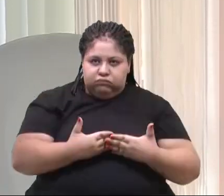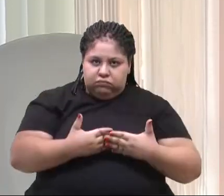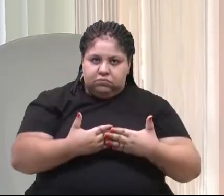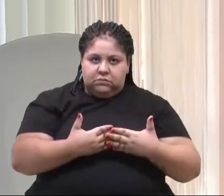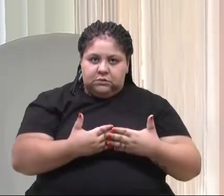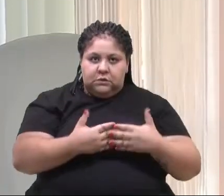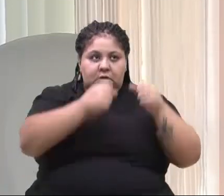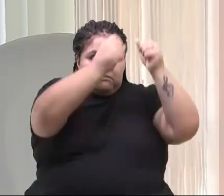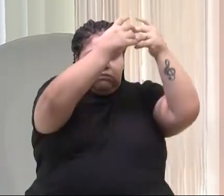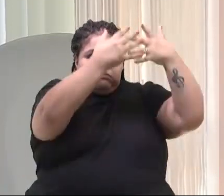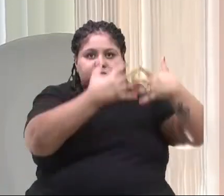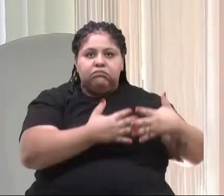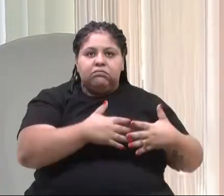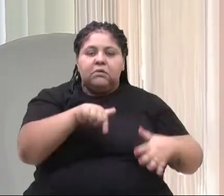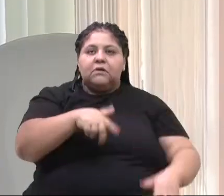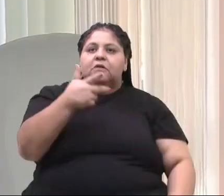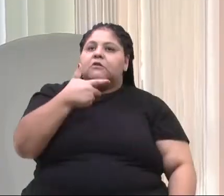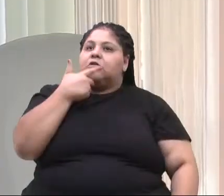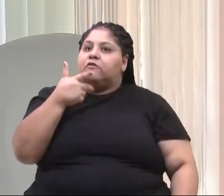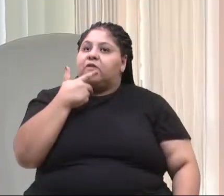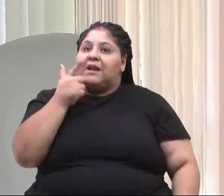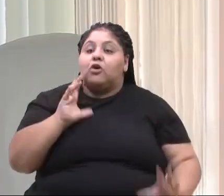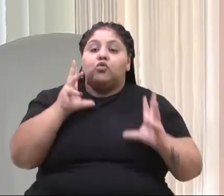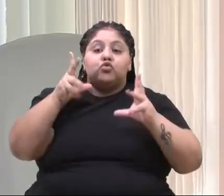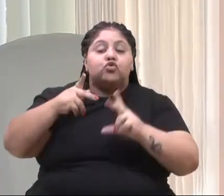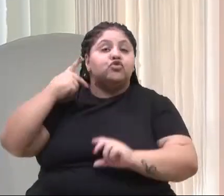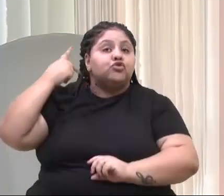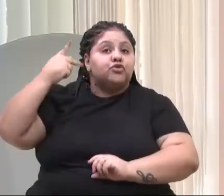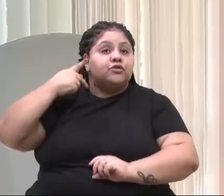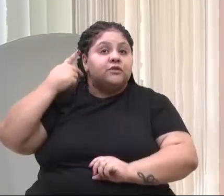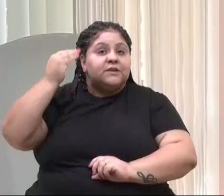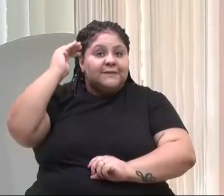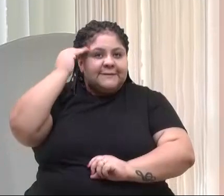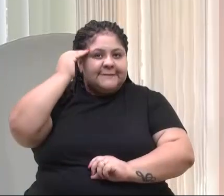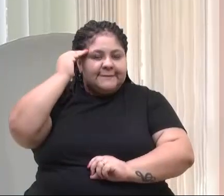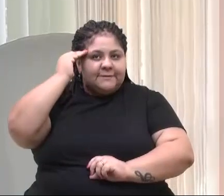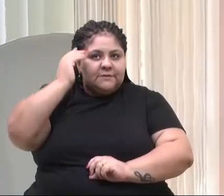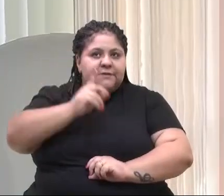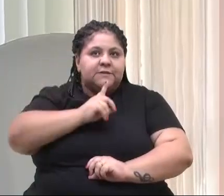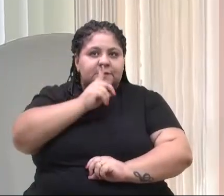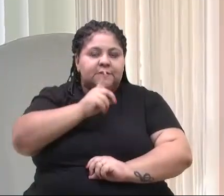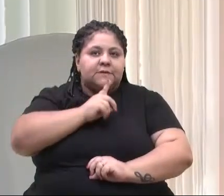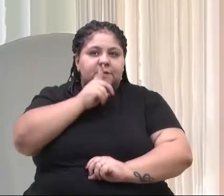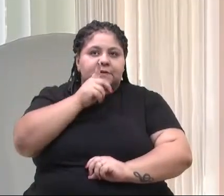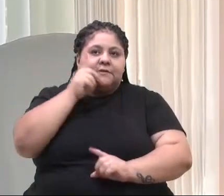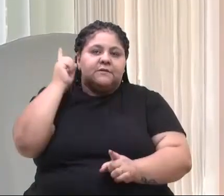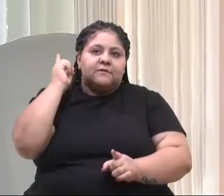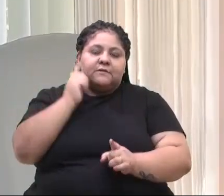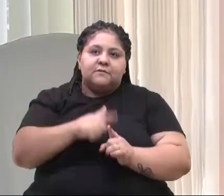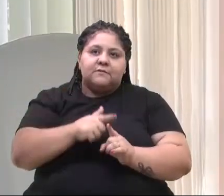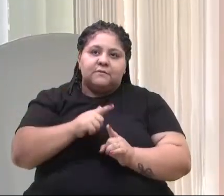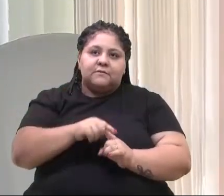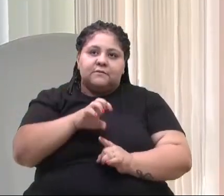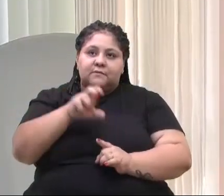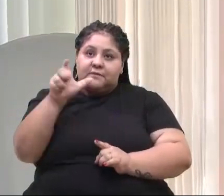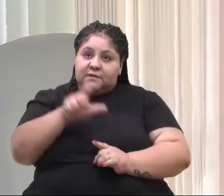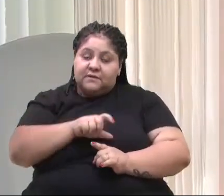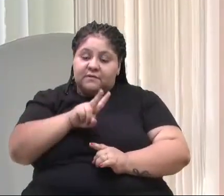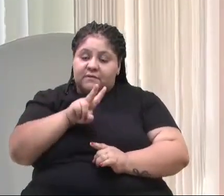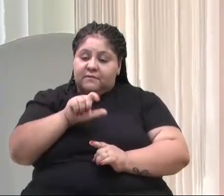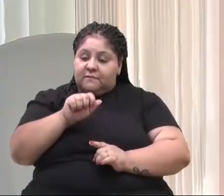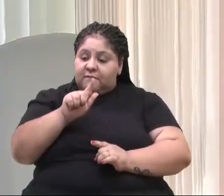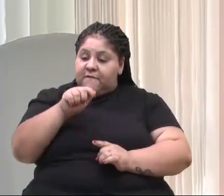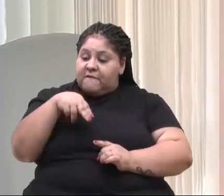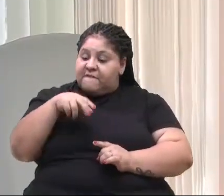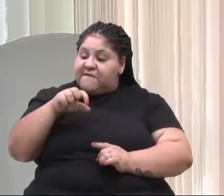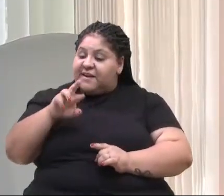imediatamente disse, vou falar com todos os vereadores. E se o senhor ficou sabendo, vereador Meneguzzi, foi porque o ex-vereador Wagner Petrini, hoje